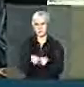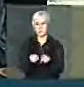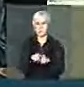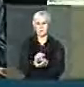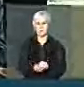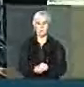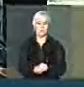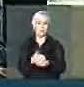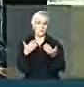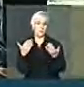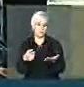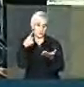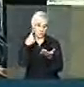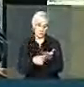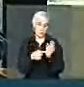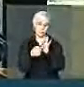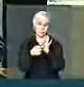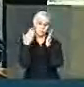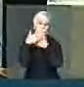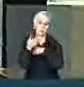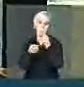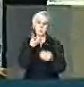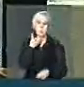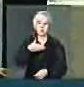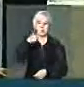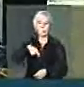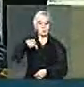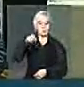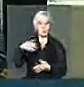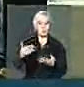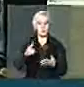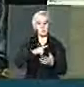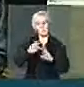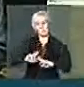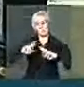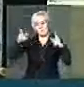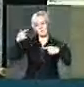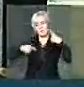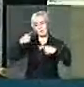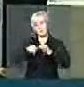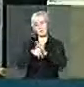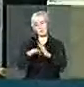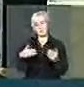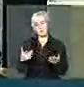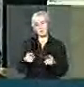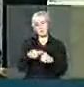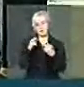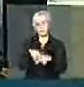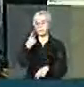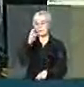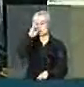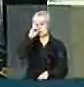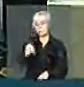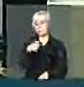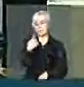E isso se confirmou como a melhor opção, apesar das divergências políticas, por uma razão muito